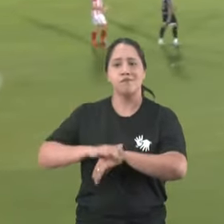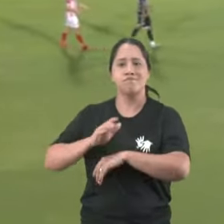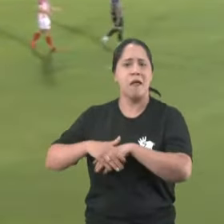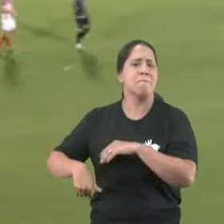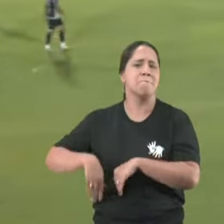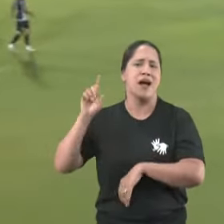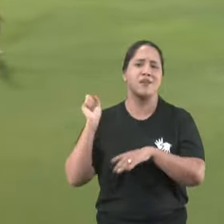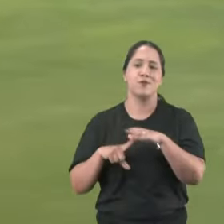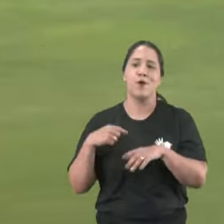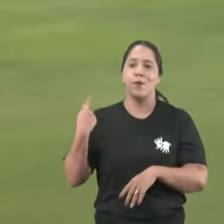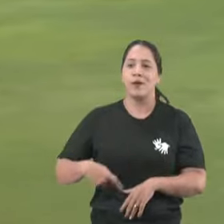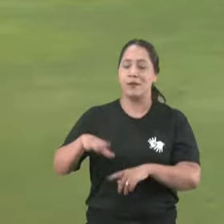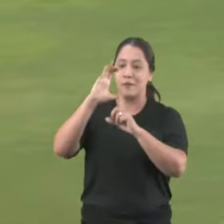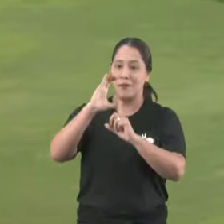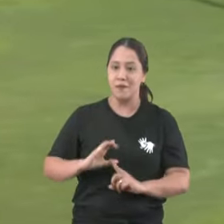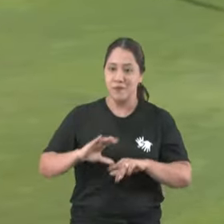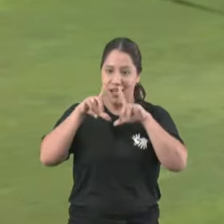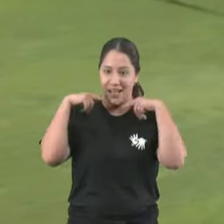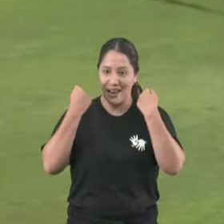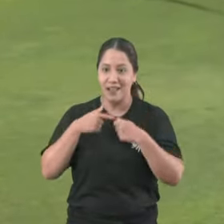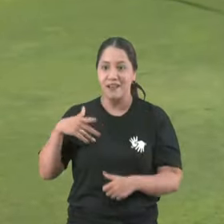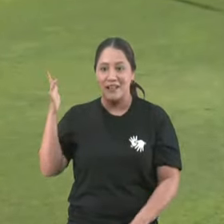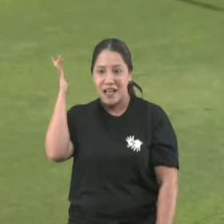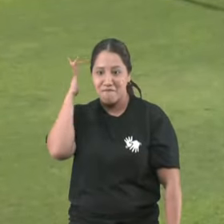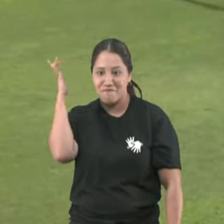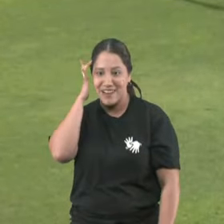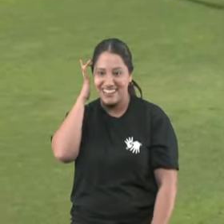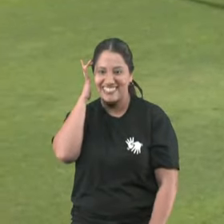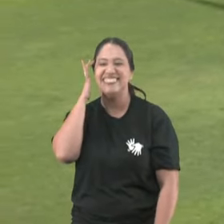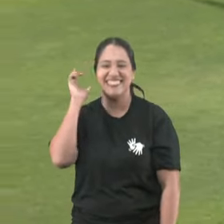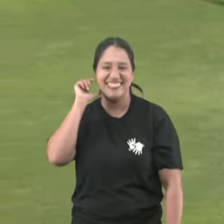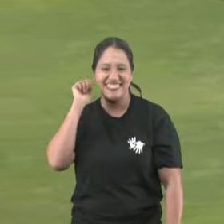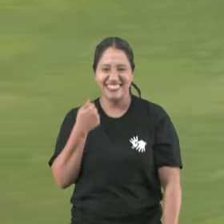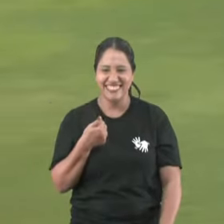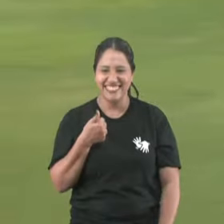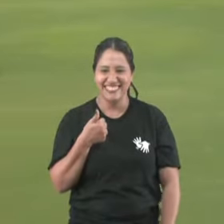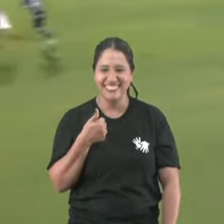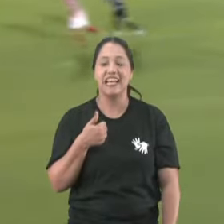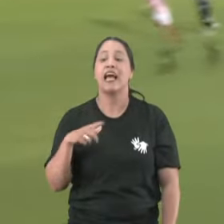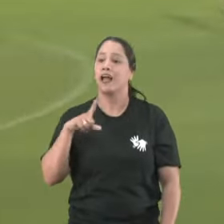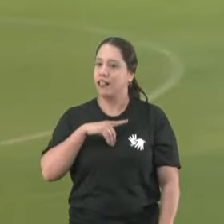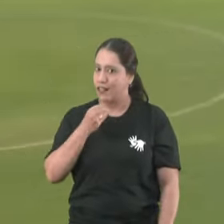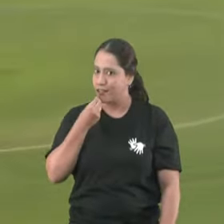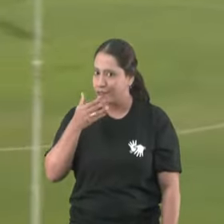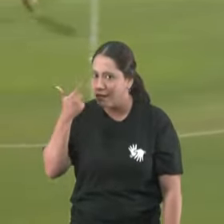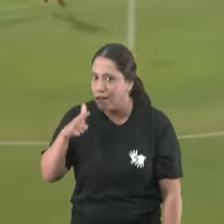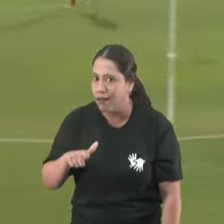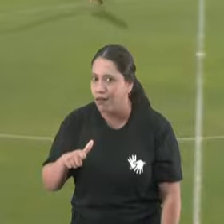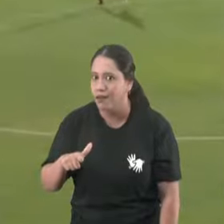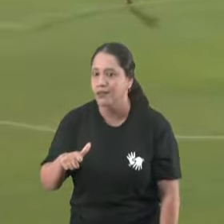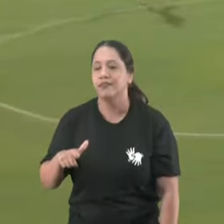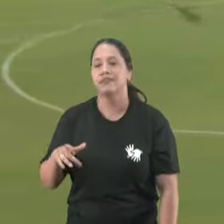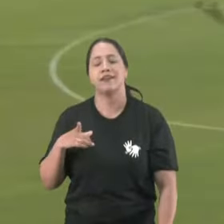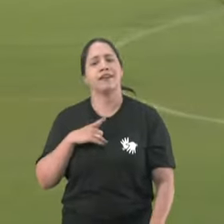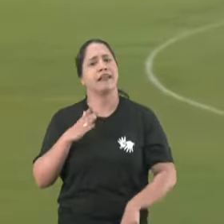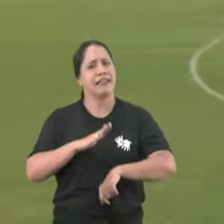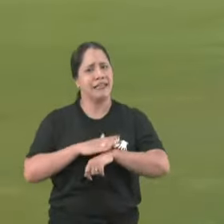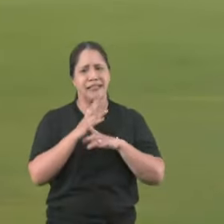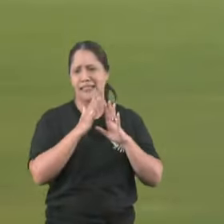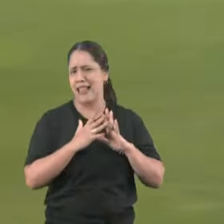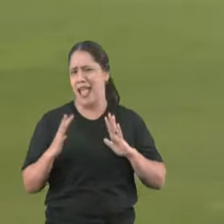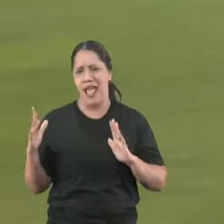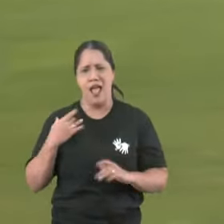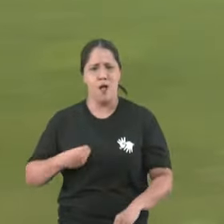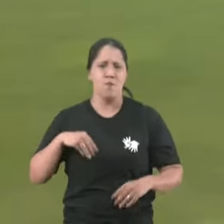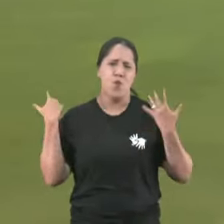Ramon no Alagoano. É massa. E quase que ele tem chance de mais um. Que temporada o rapaz tá vivendo,